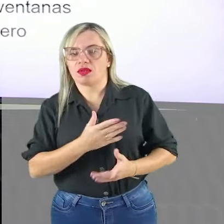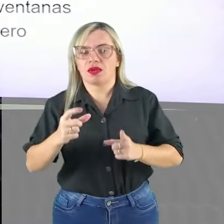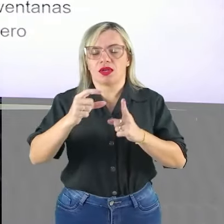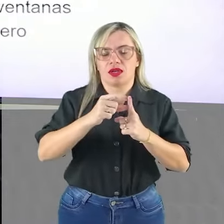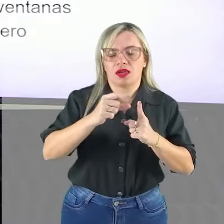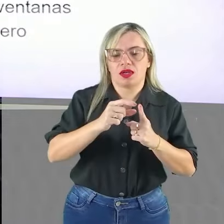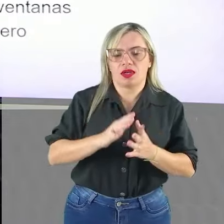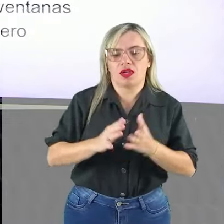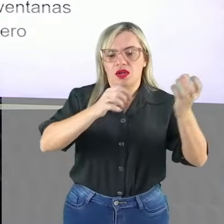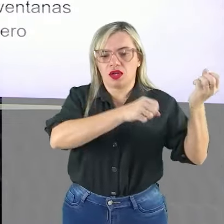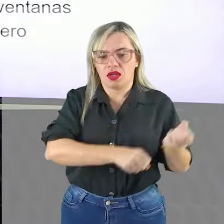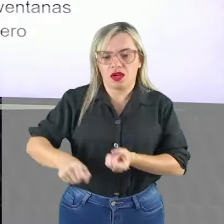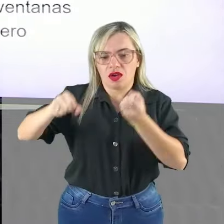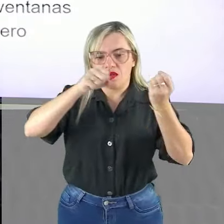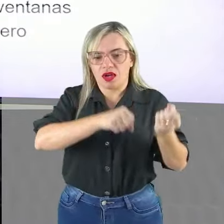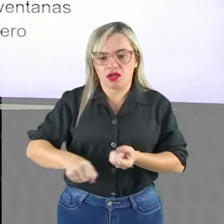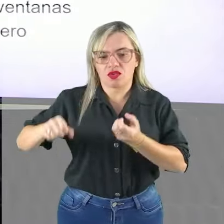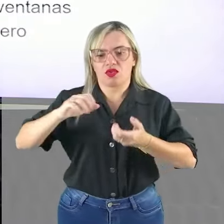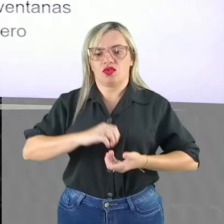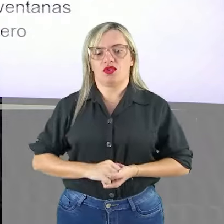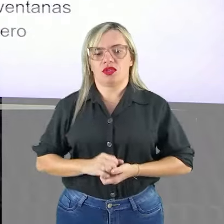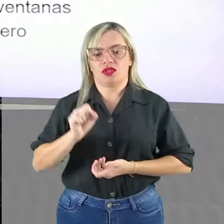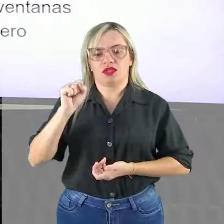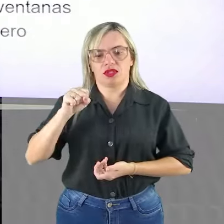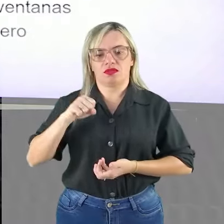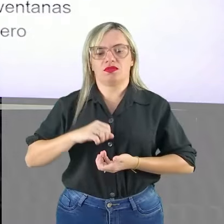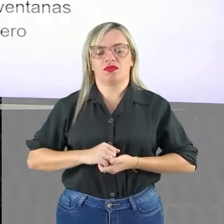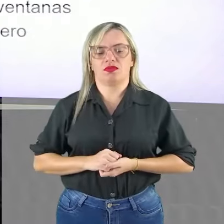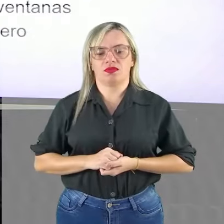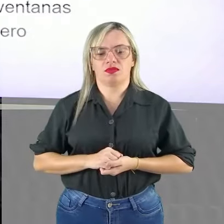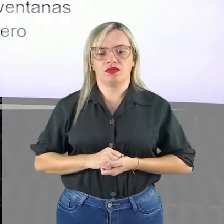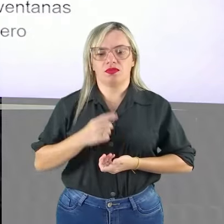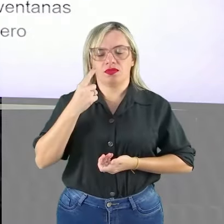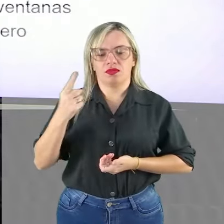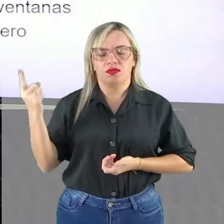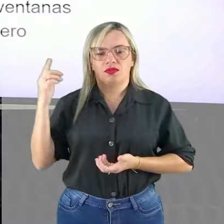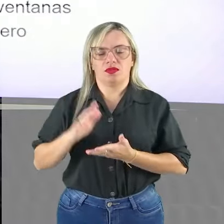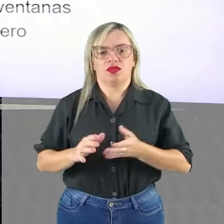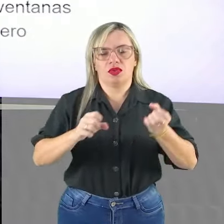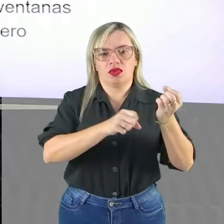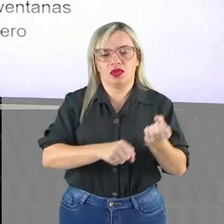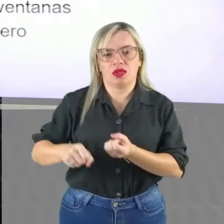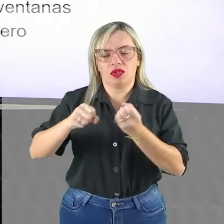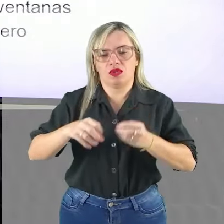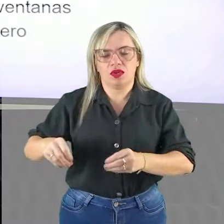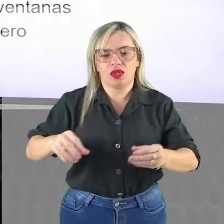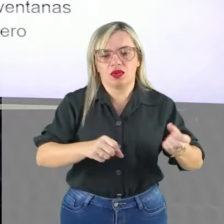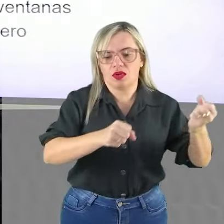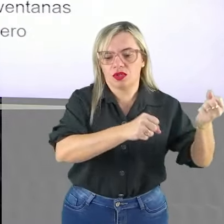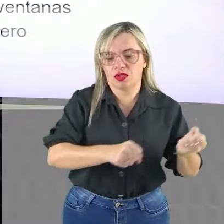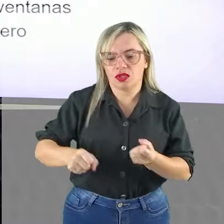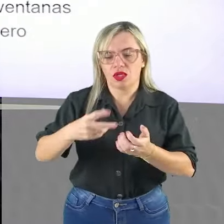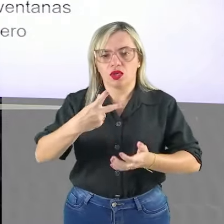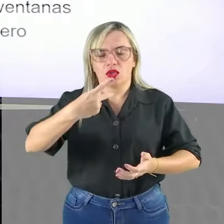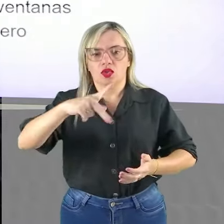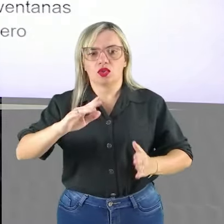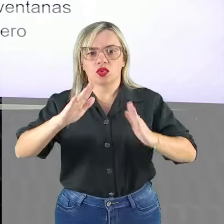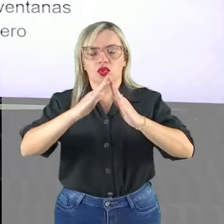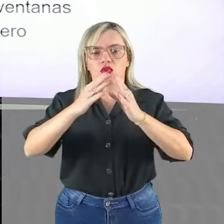E então eu peguei uma vassoura e coloquei e e fui varrer o chão né das suas casas e